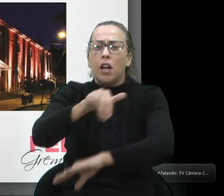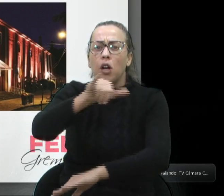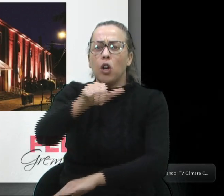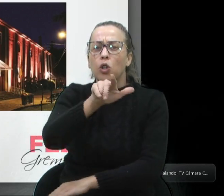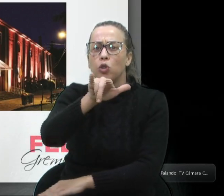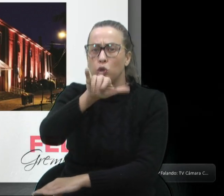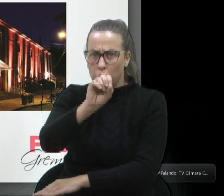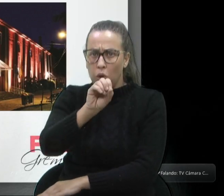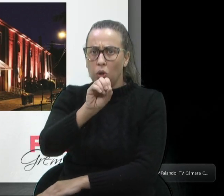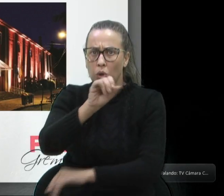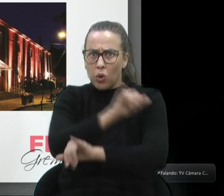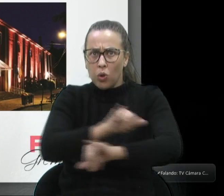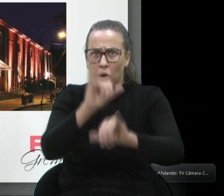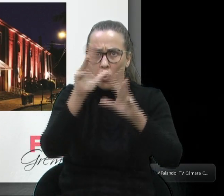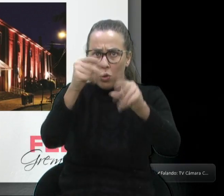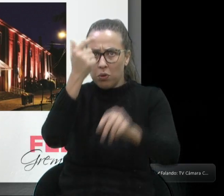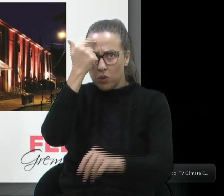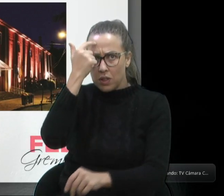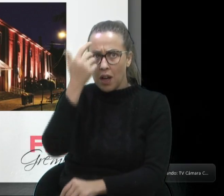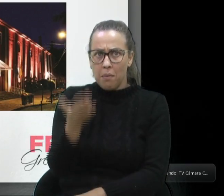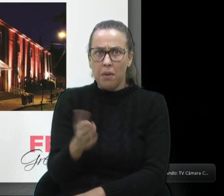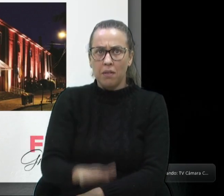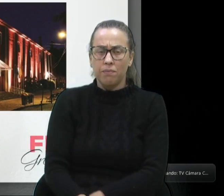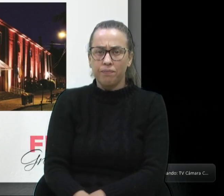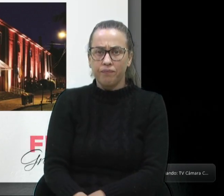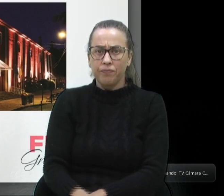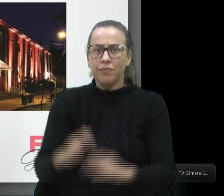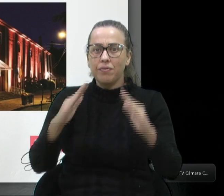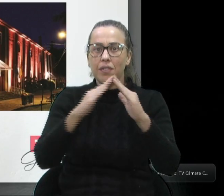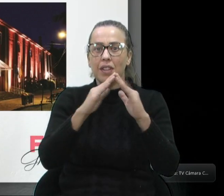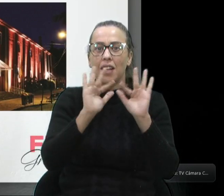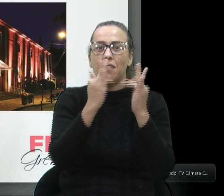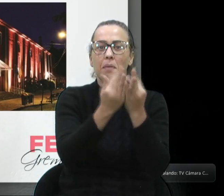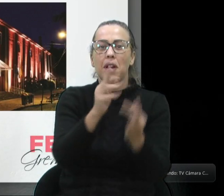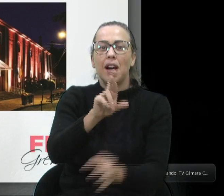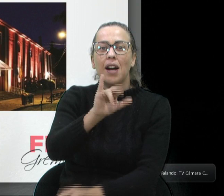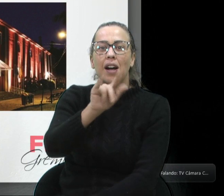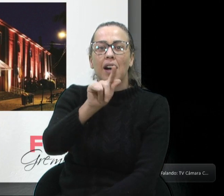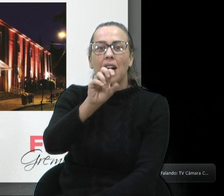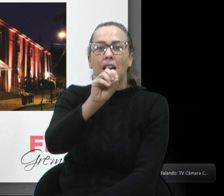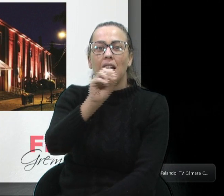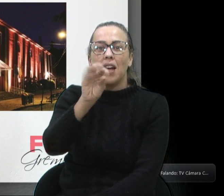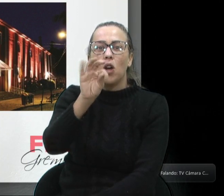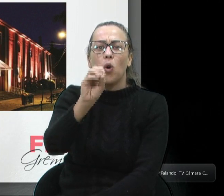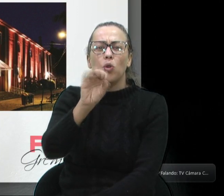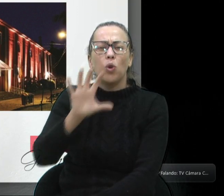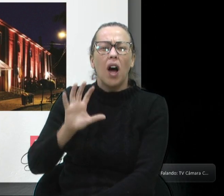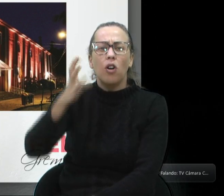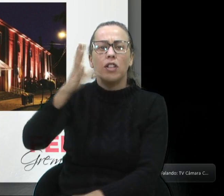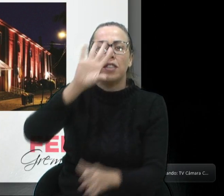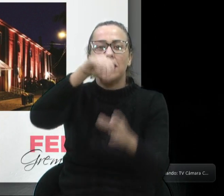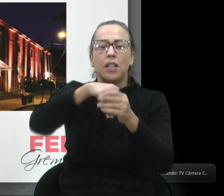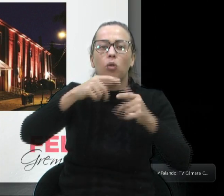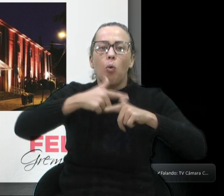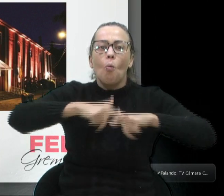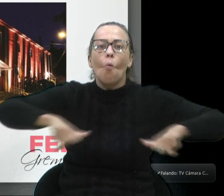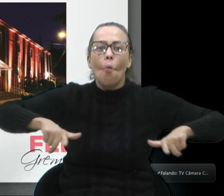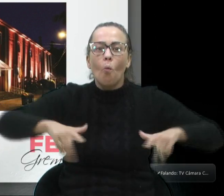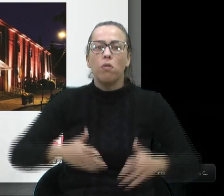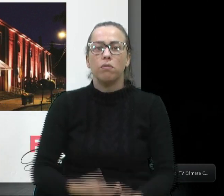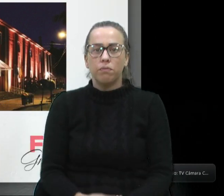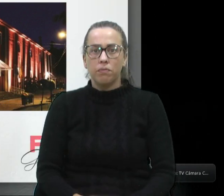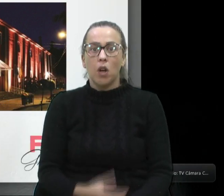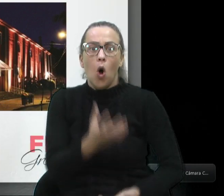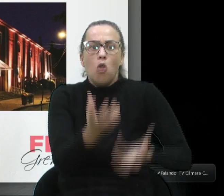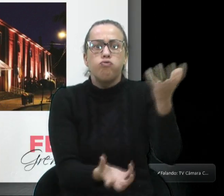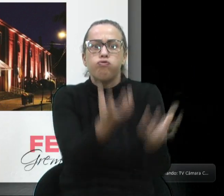caso que é público, né, na casa da família Rigoto, tudo aquilo que acontece com relação a, inclusive,